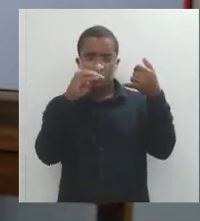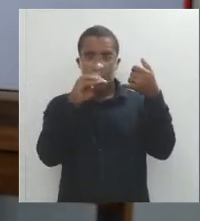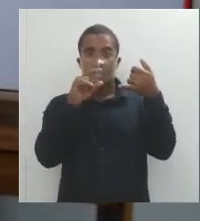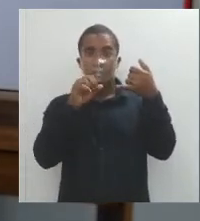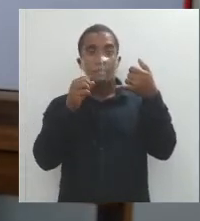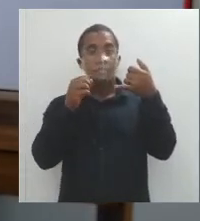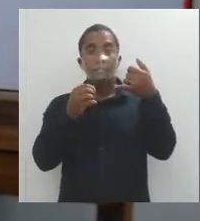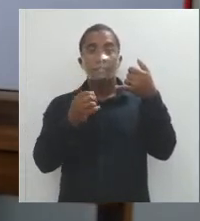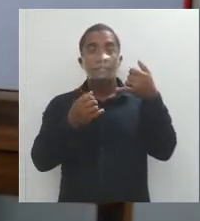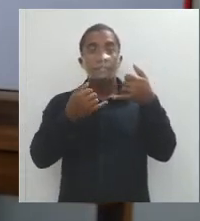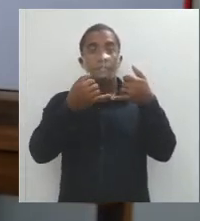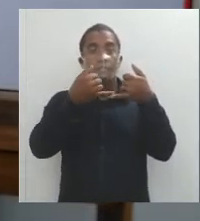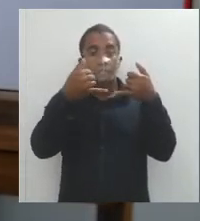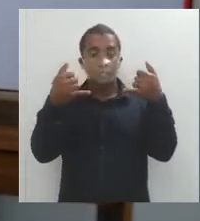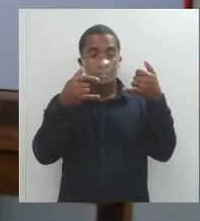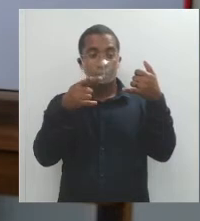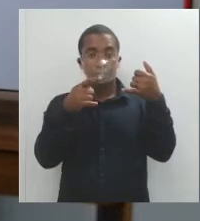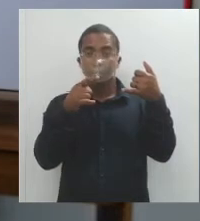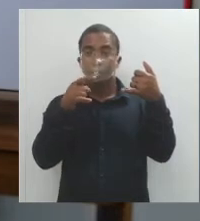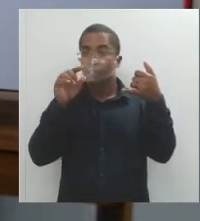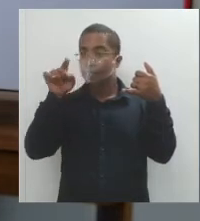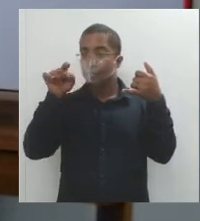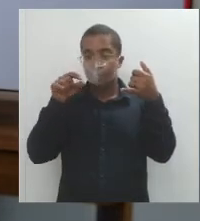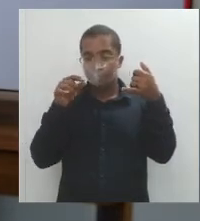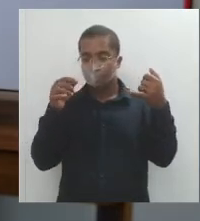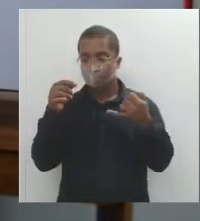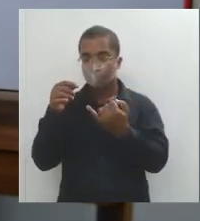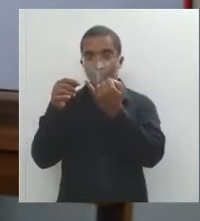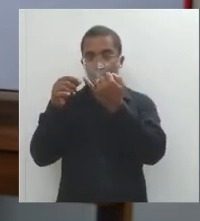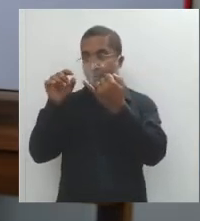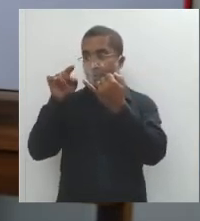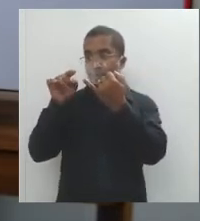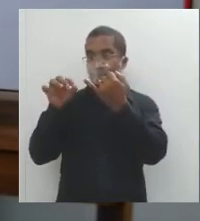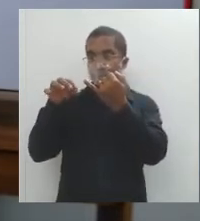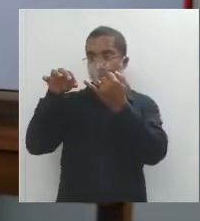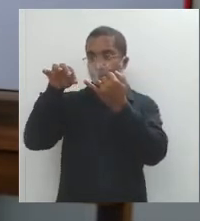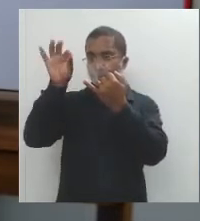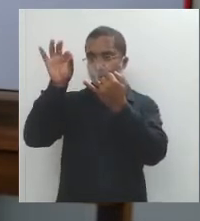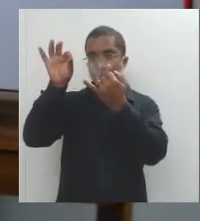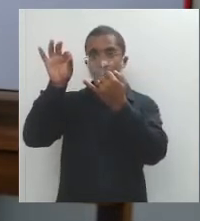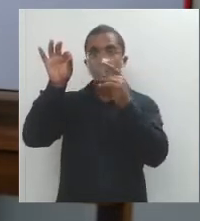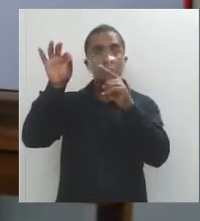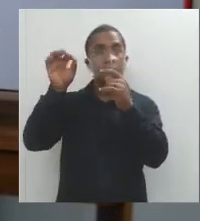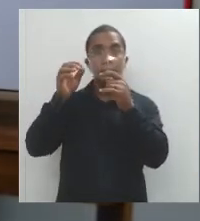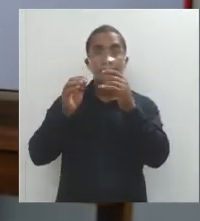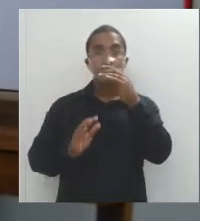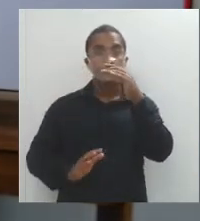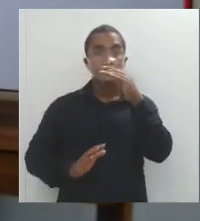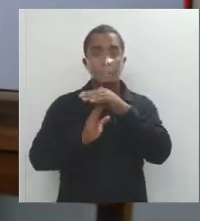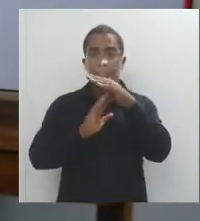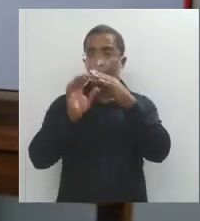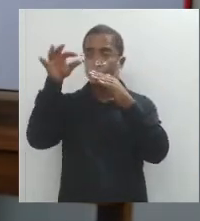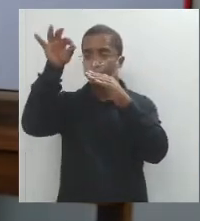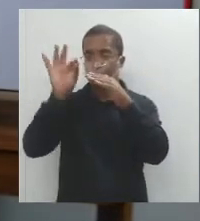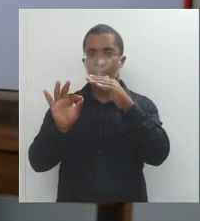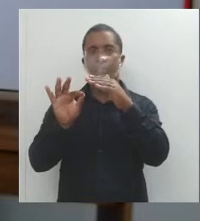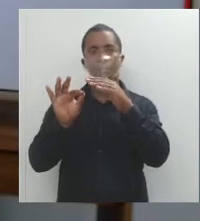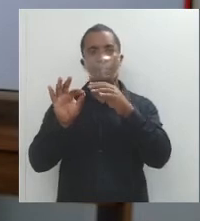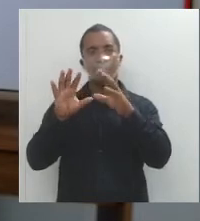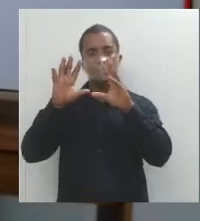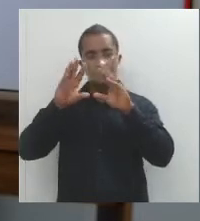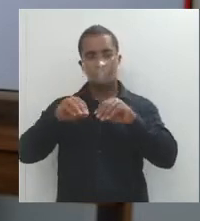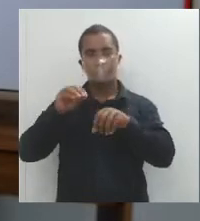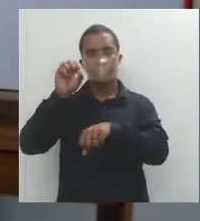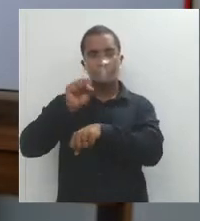fio suporta, o disjuntor ele dispara protegendo o fio. Então até aí foi informação, não vai me atrapalhar